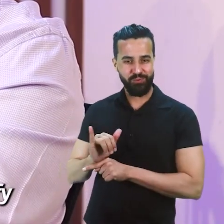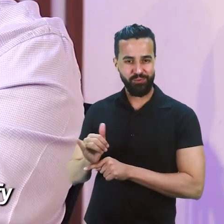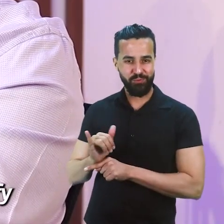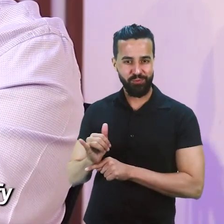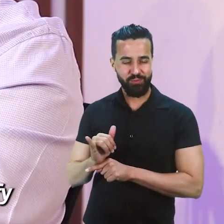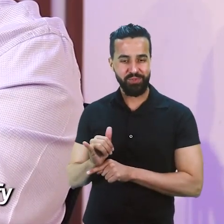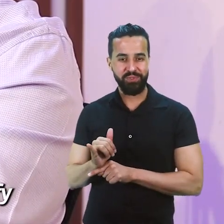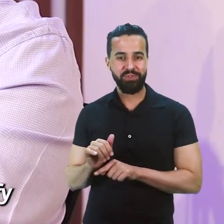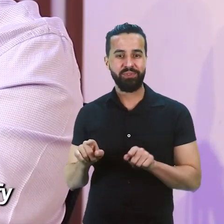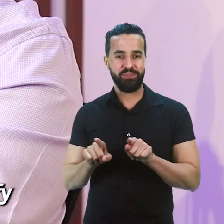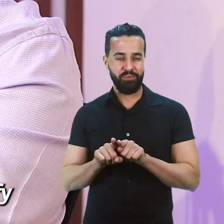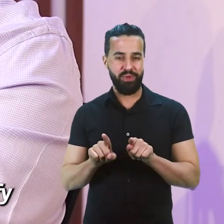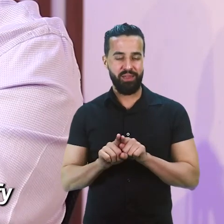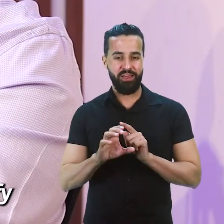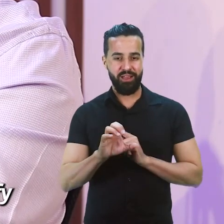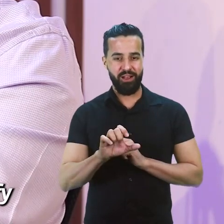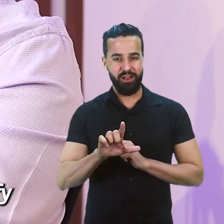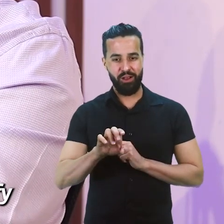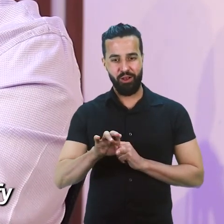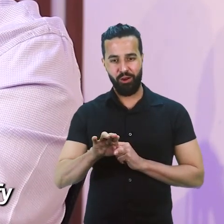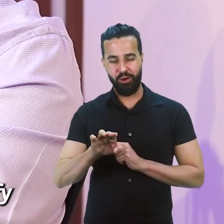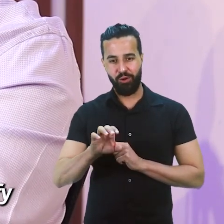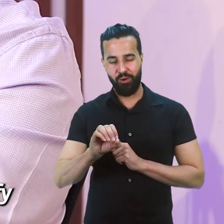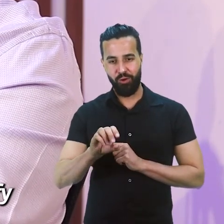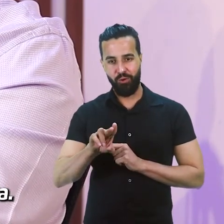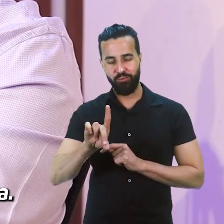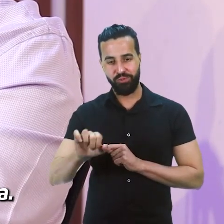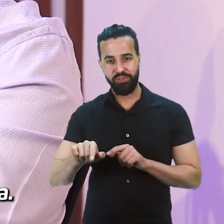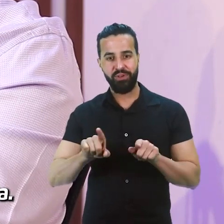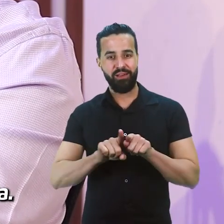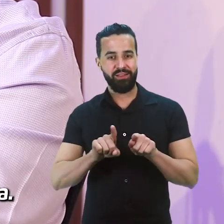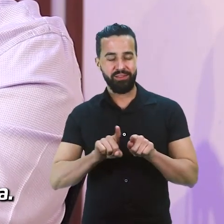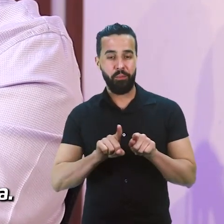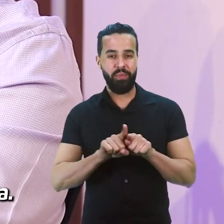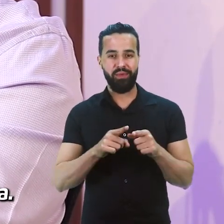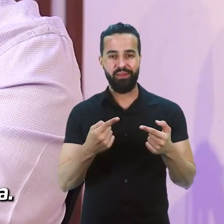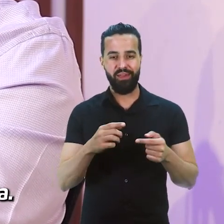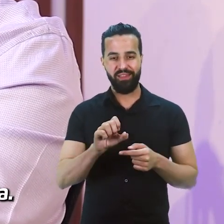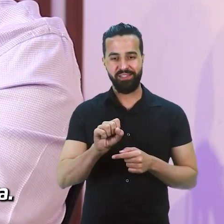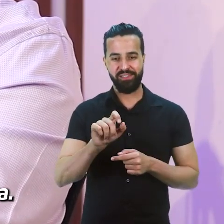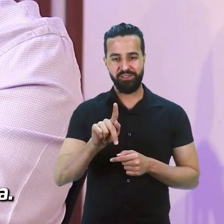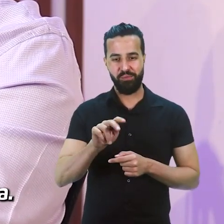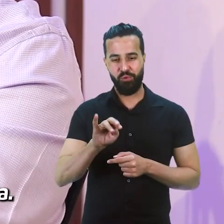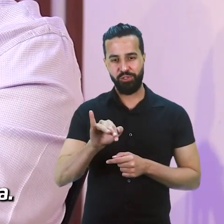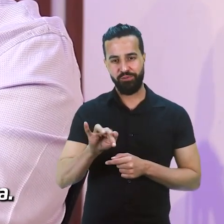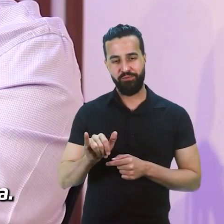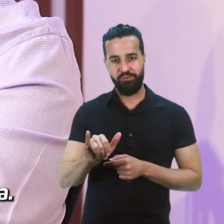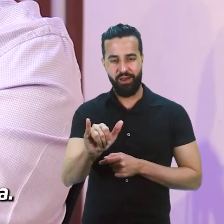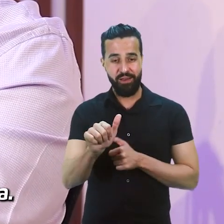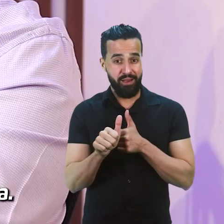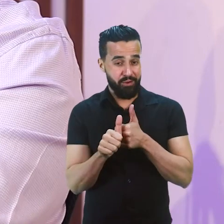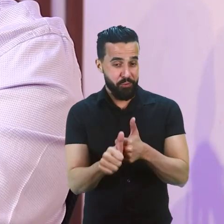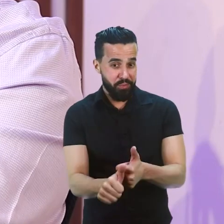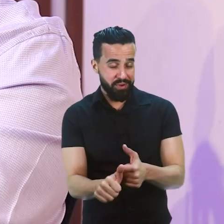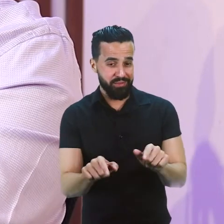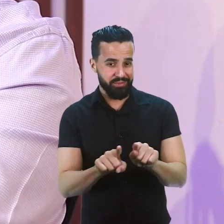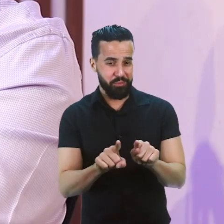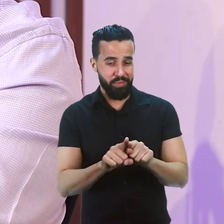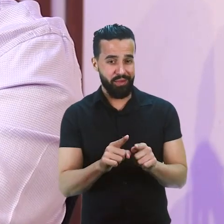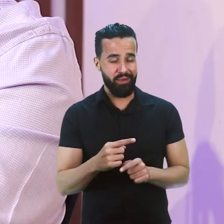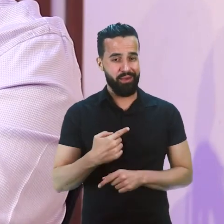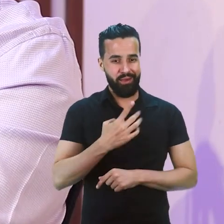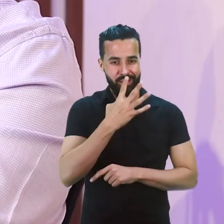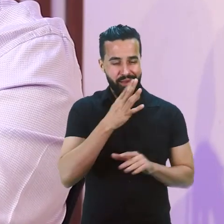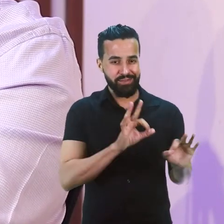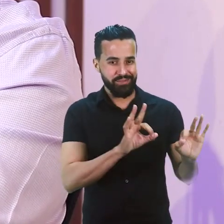no SoundCloud, está também no Spotify, no Deezer. Nos acompanha, nos assista,